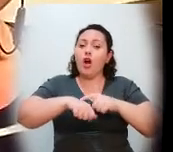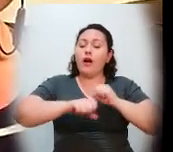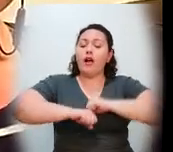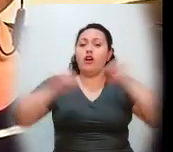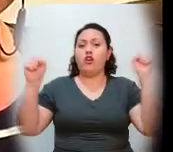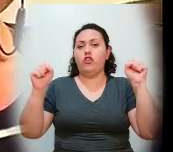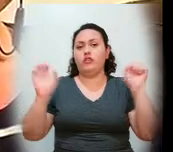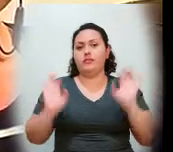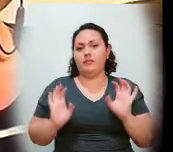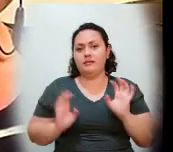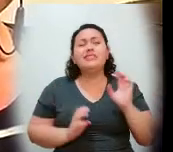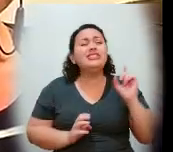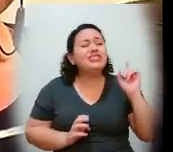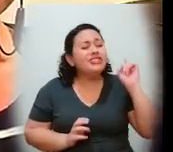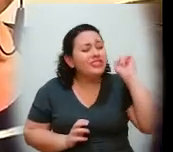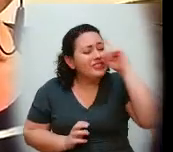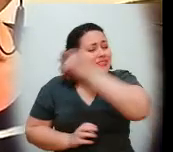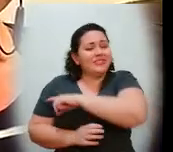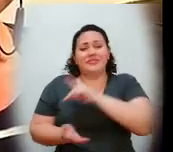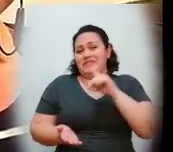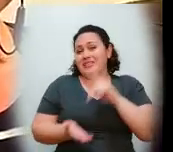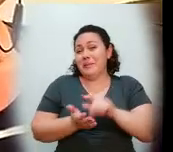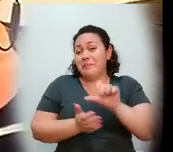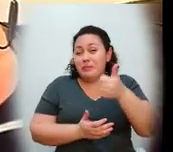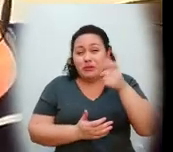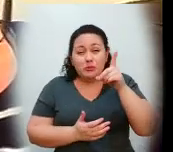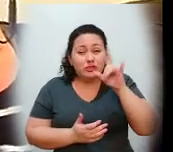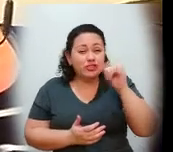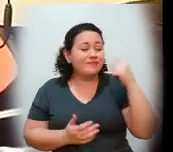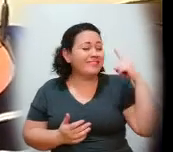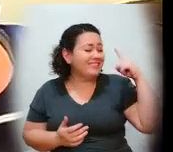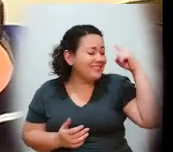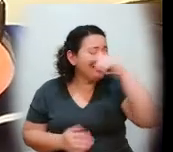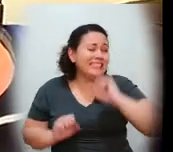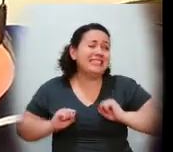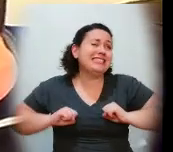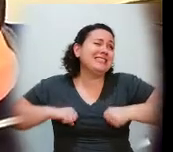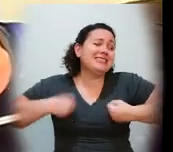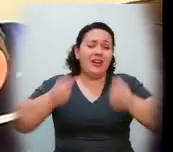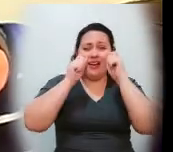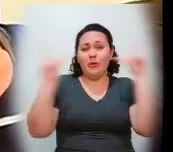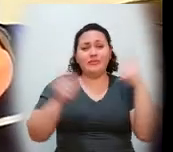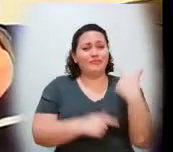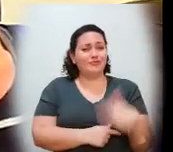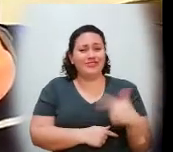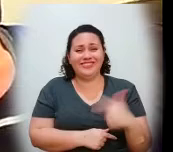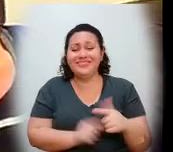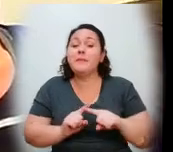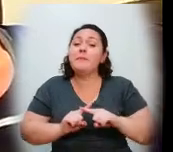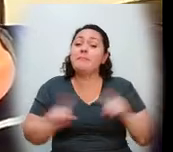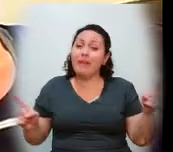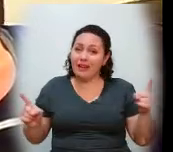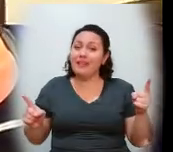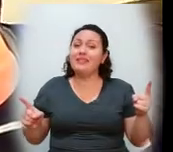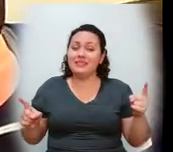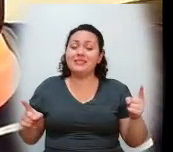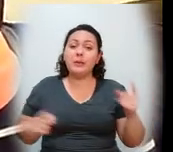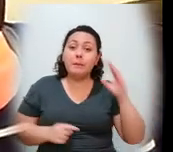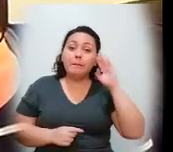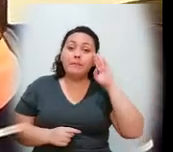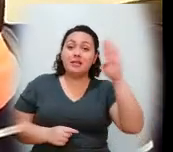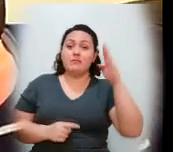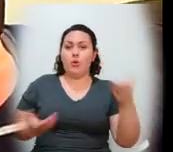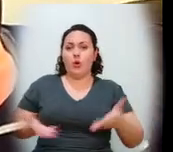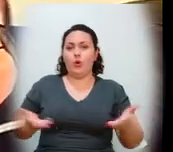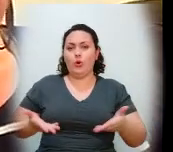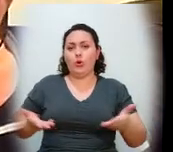acordar. Vai ser difícil no primeiro dia fazer isso. Principalmente nesse Mas período, né? principalmente agora que